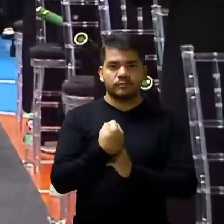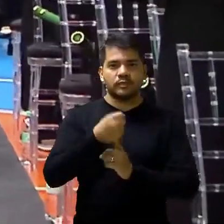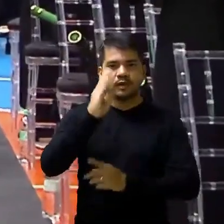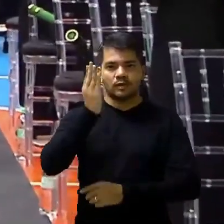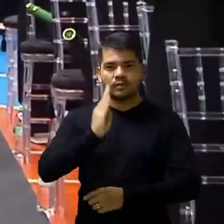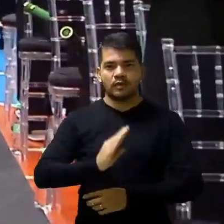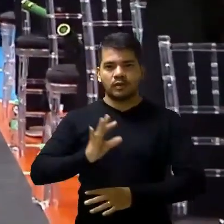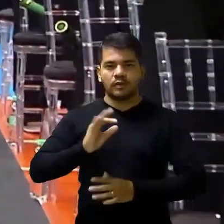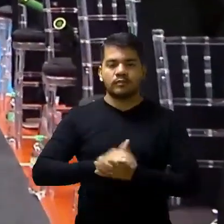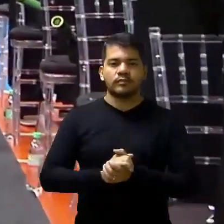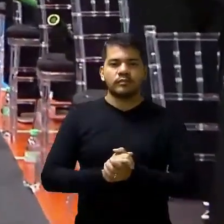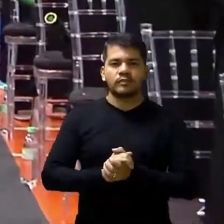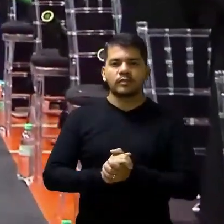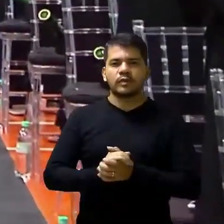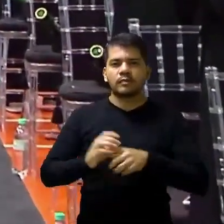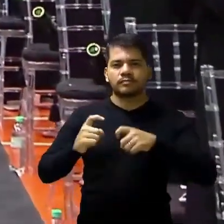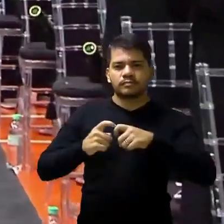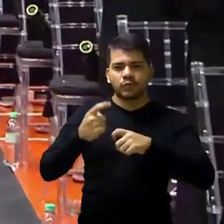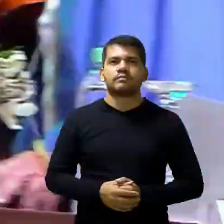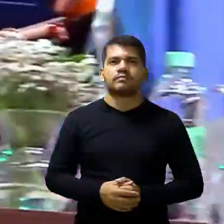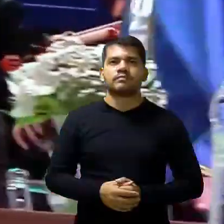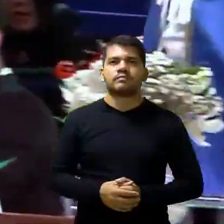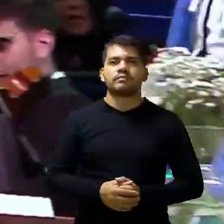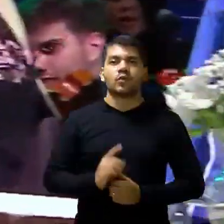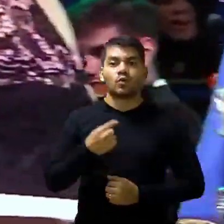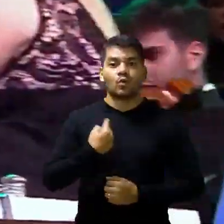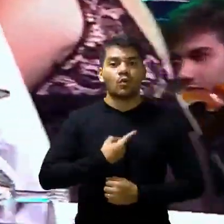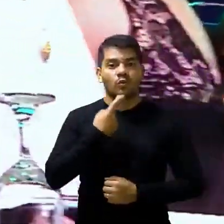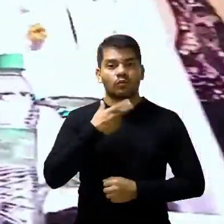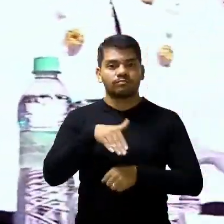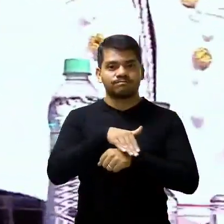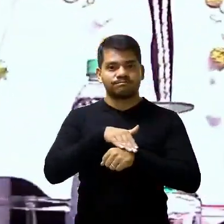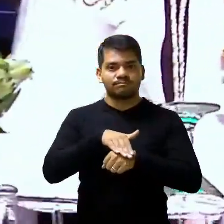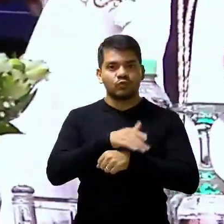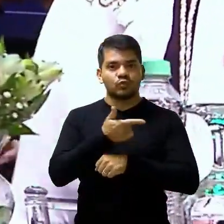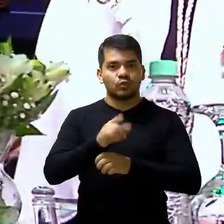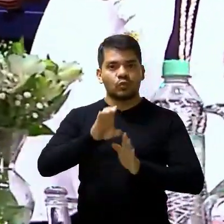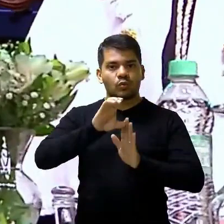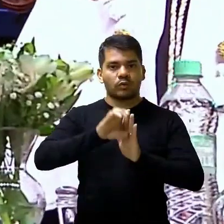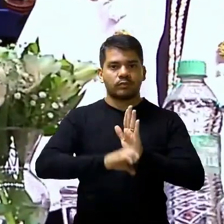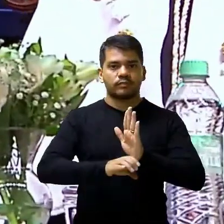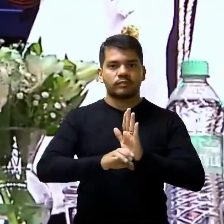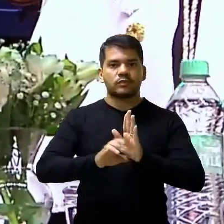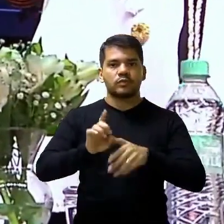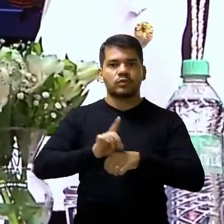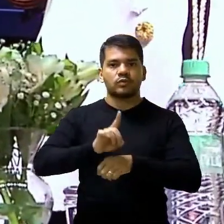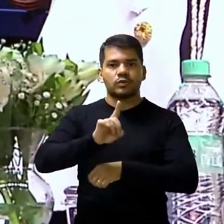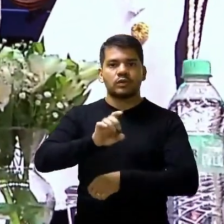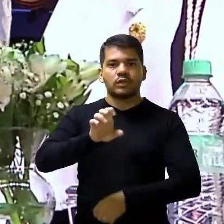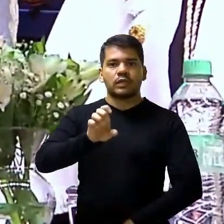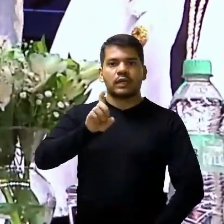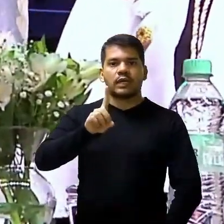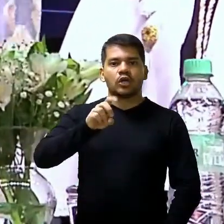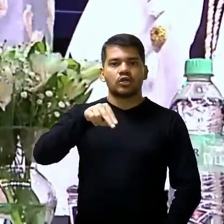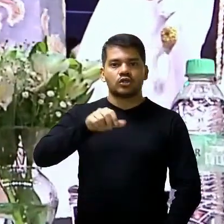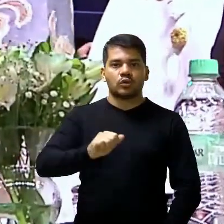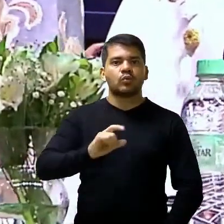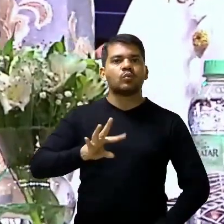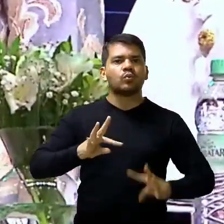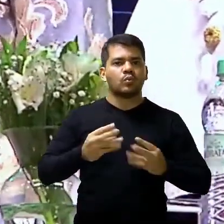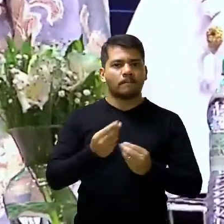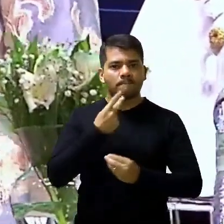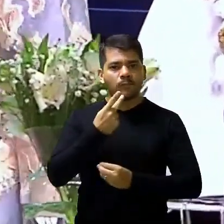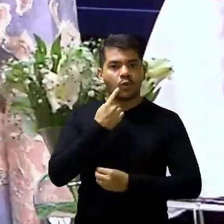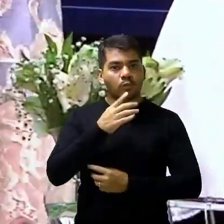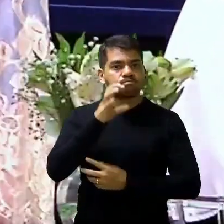Maringá. Você acompanha o discurso da paraninfa geral, Edna Almondim, a primeira e única mulher a presidir a